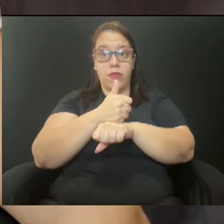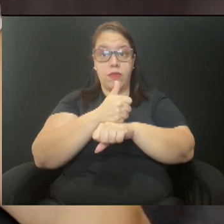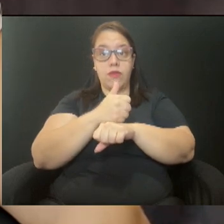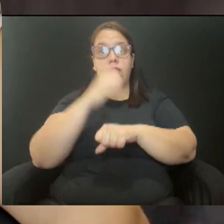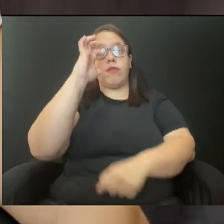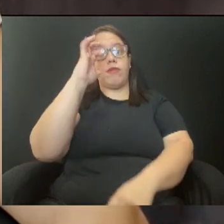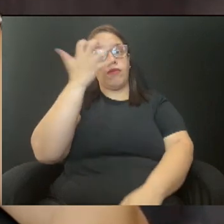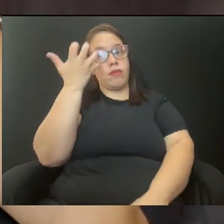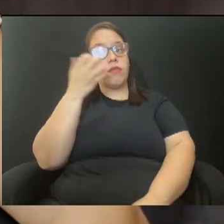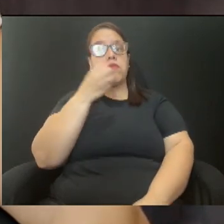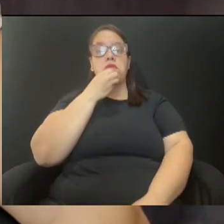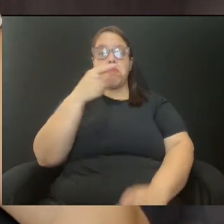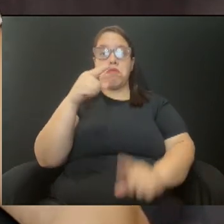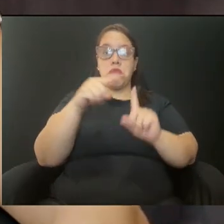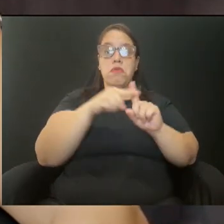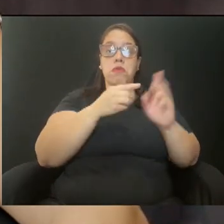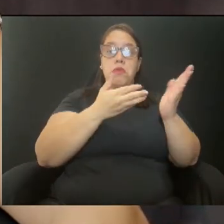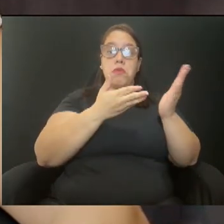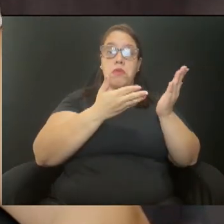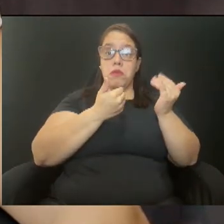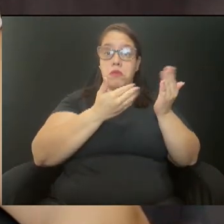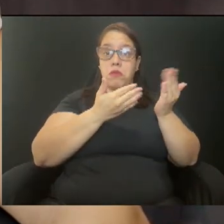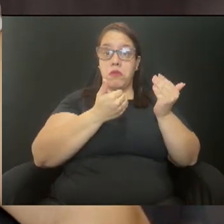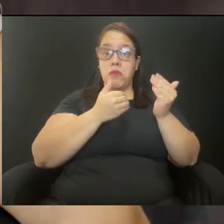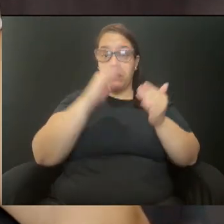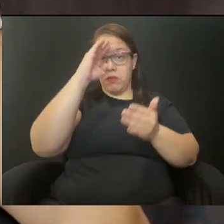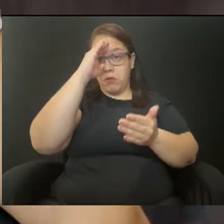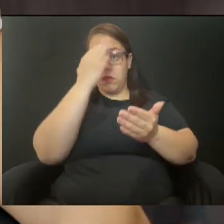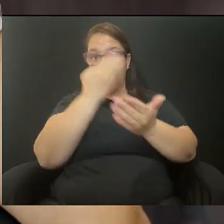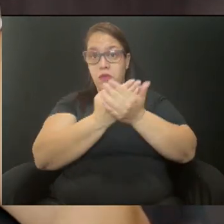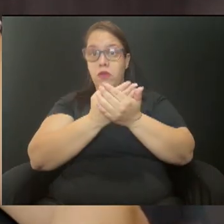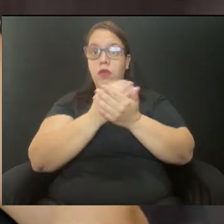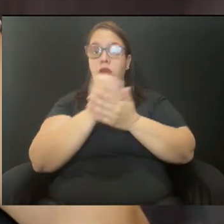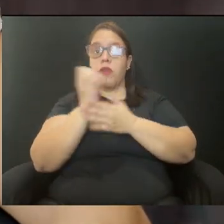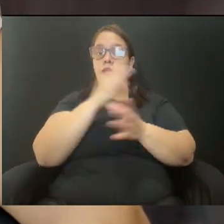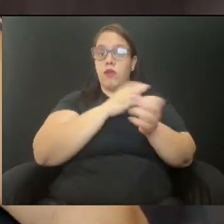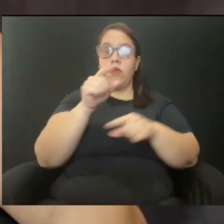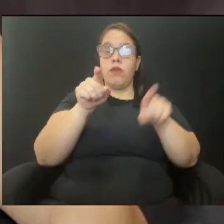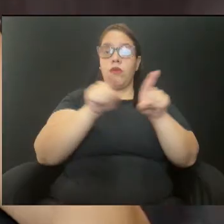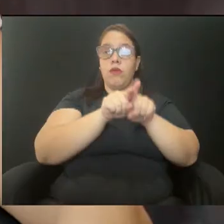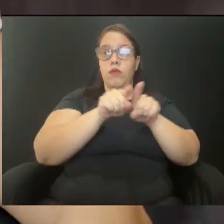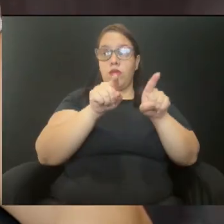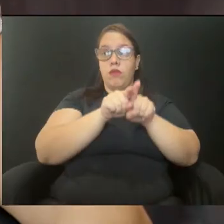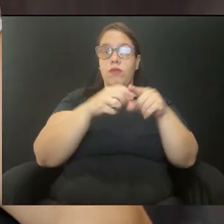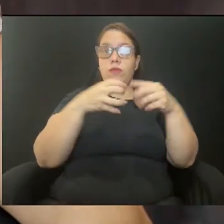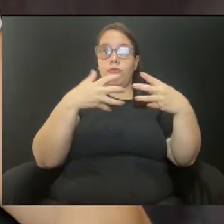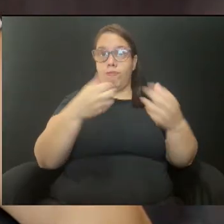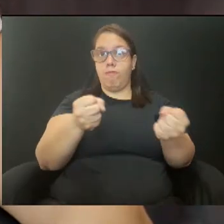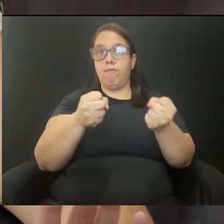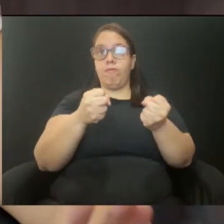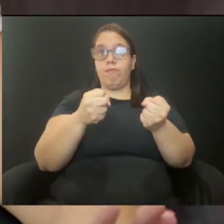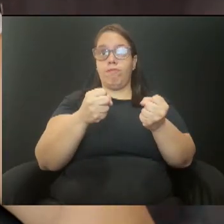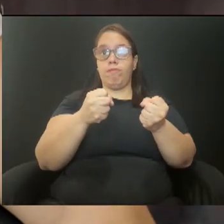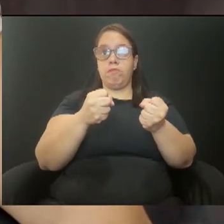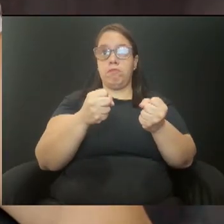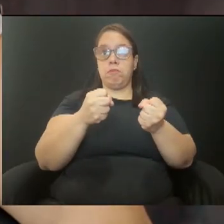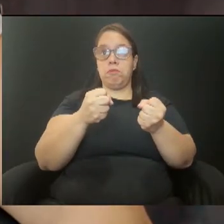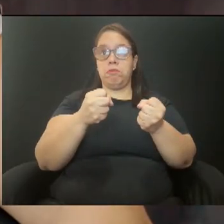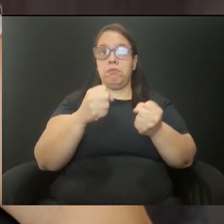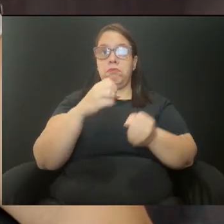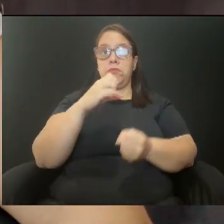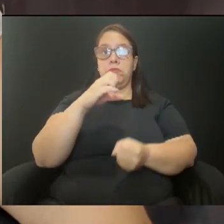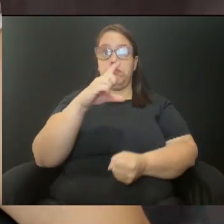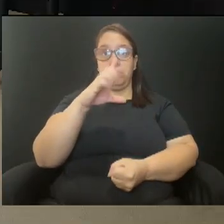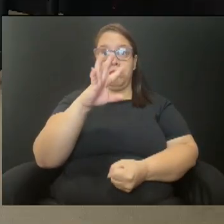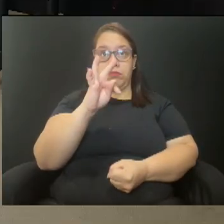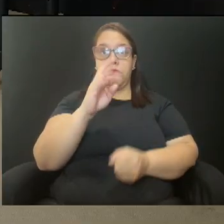esse jovem e acredito que com a modernização a gente também vai abraçá-los e eles vão vir ali para a CLT também, né? Assim espero. A